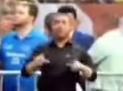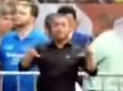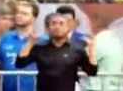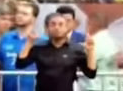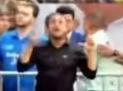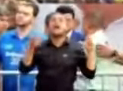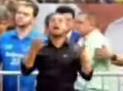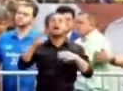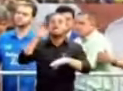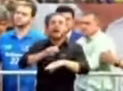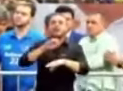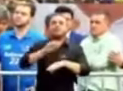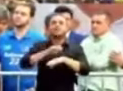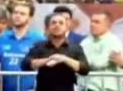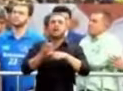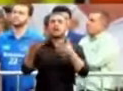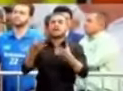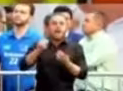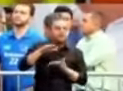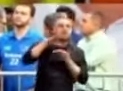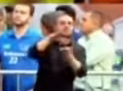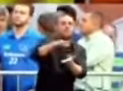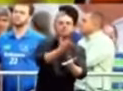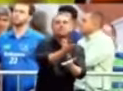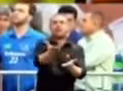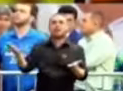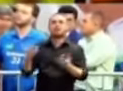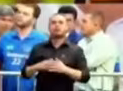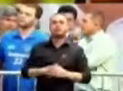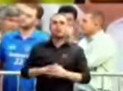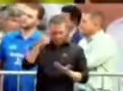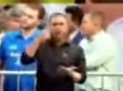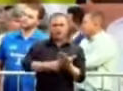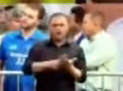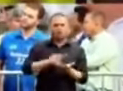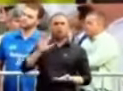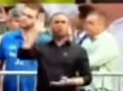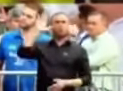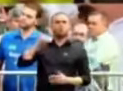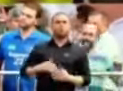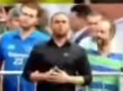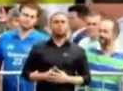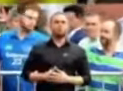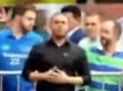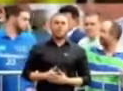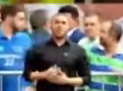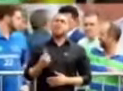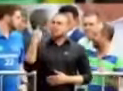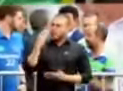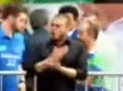fazer. Nós queremos entregar. E esse é o nosso compromisso. Desde o dia